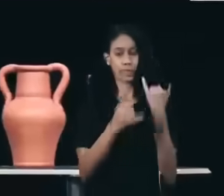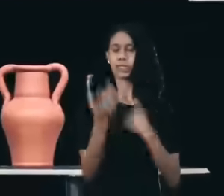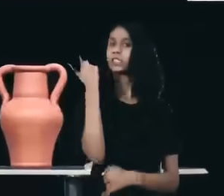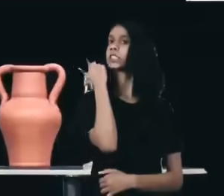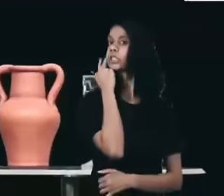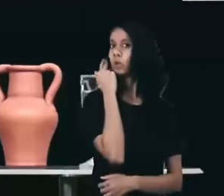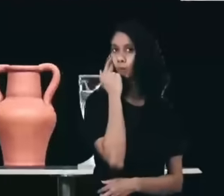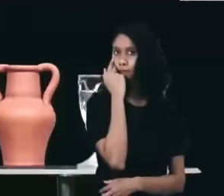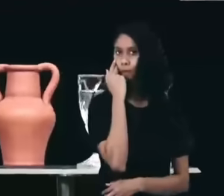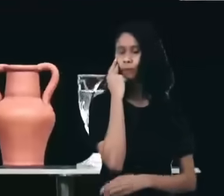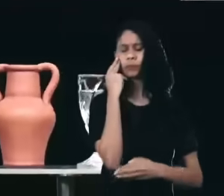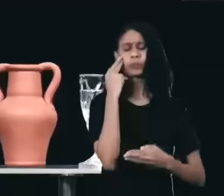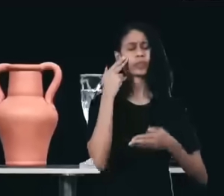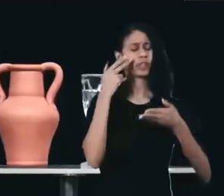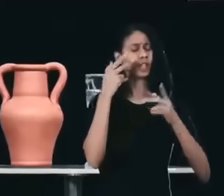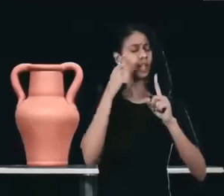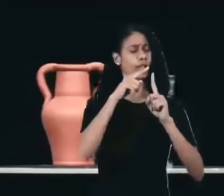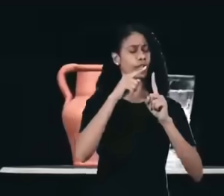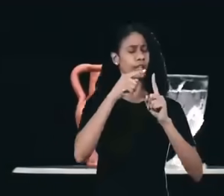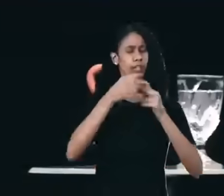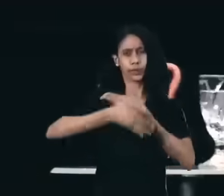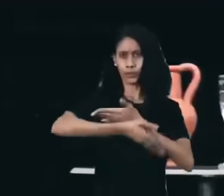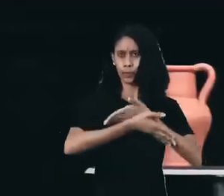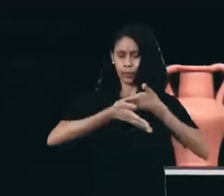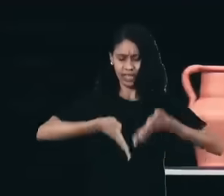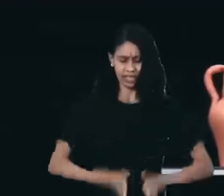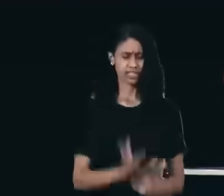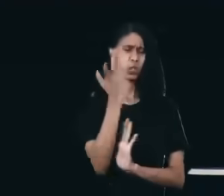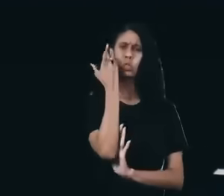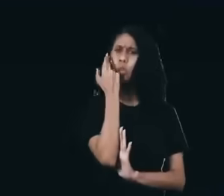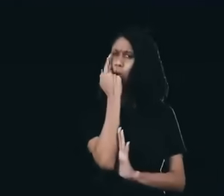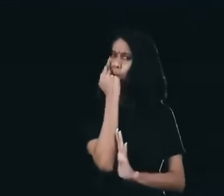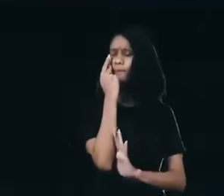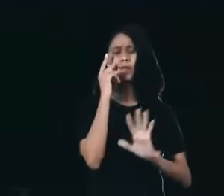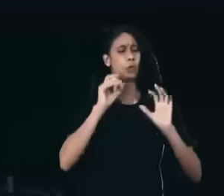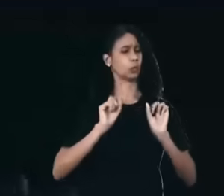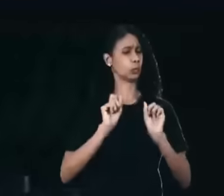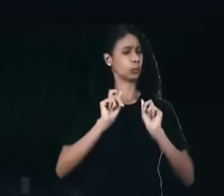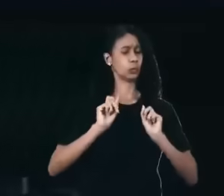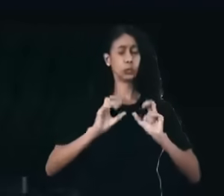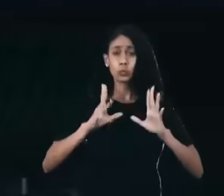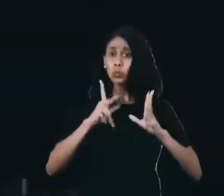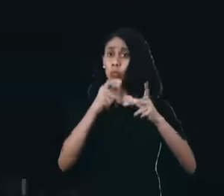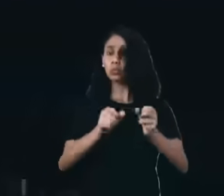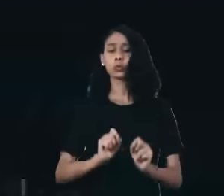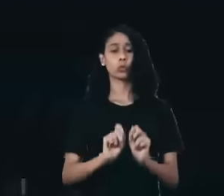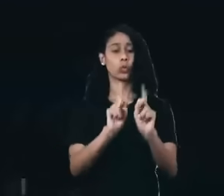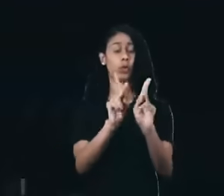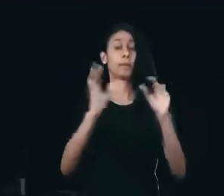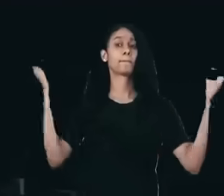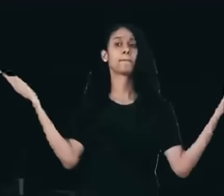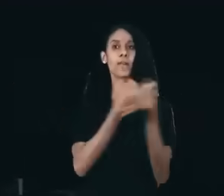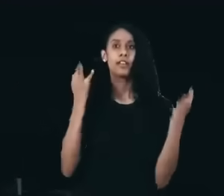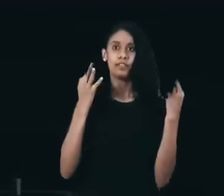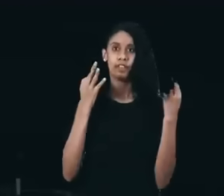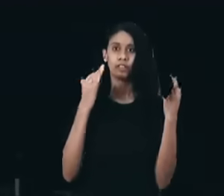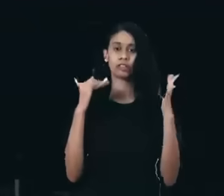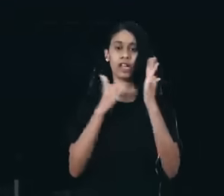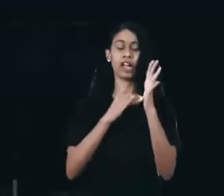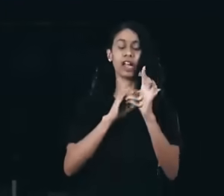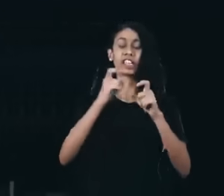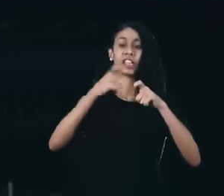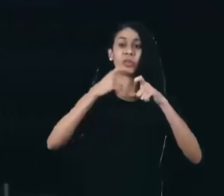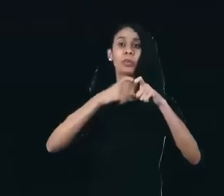tudo parecia que o bebê ia nascer de parto normal, ela estava com dilatação e tudo fluía perfeitamente até que os